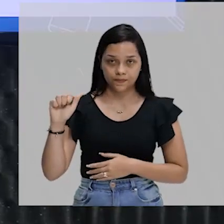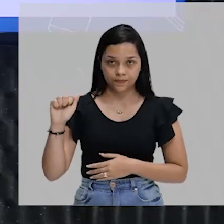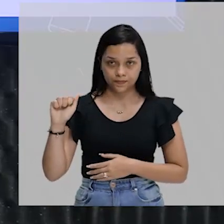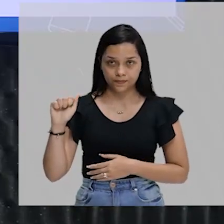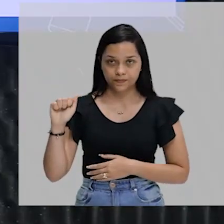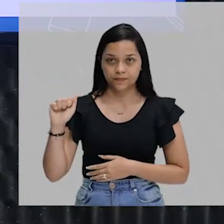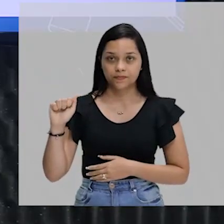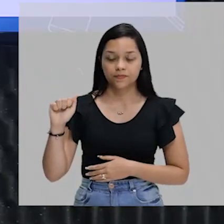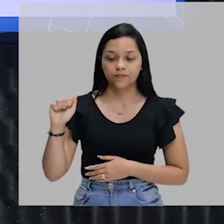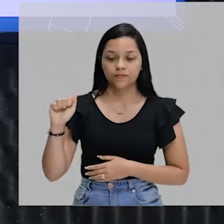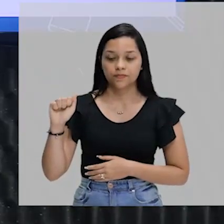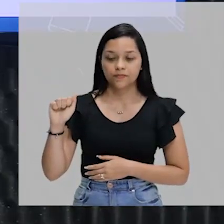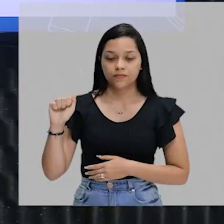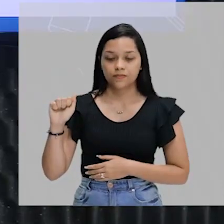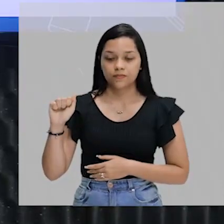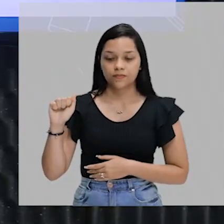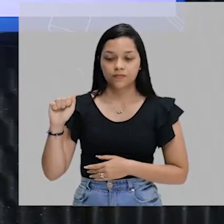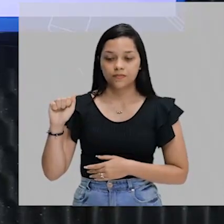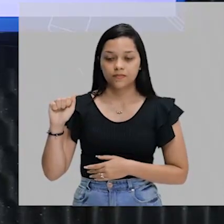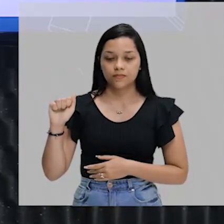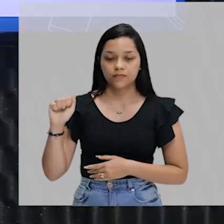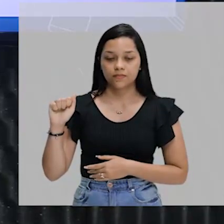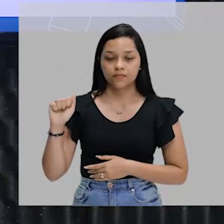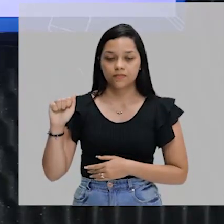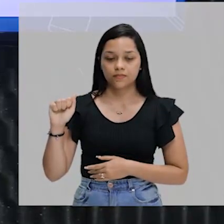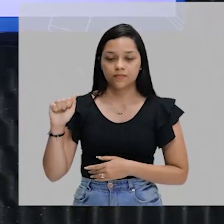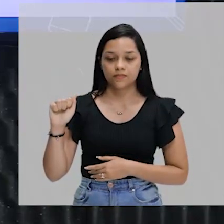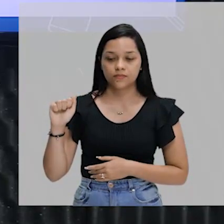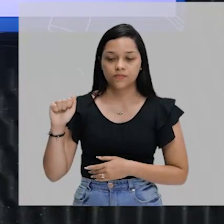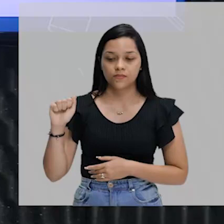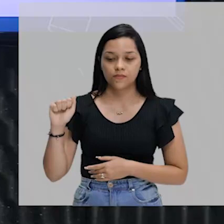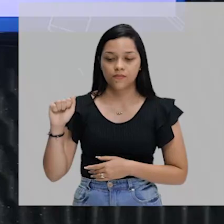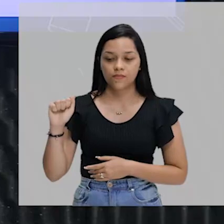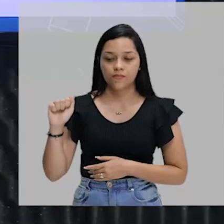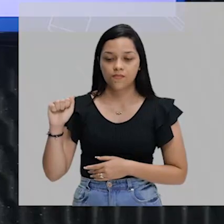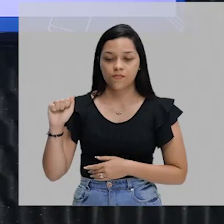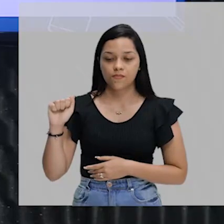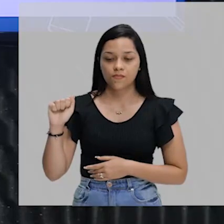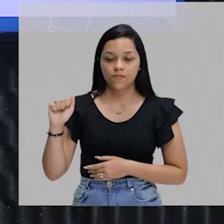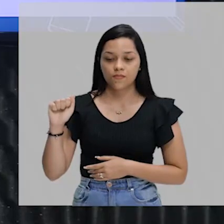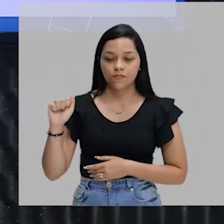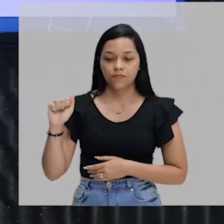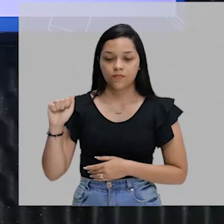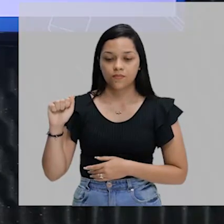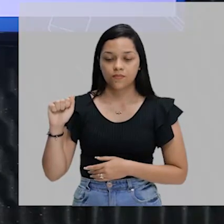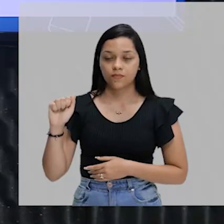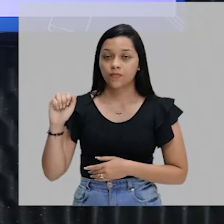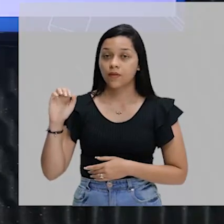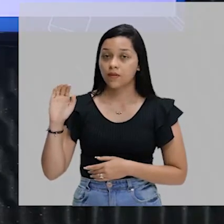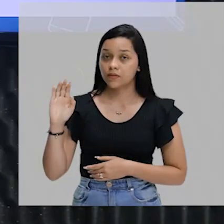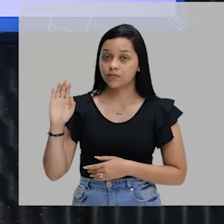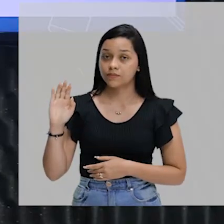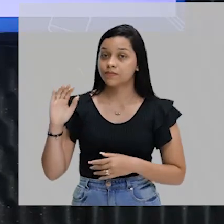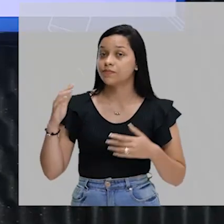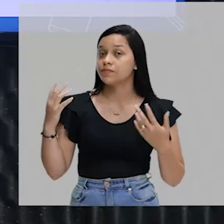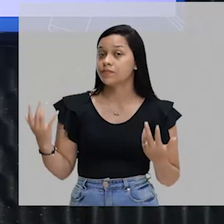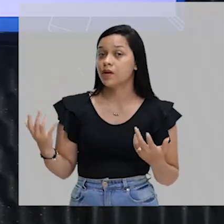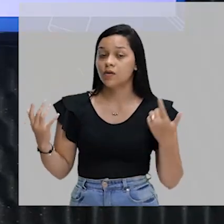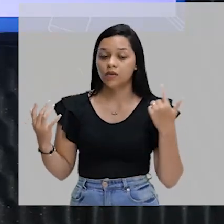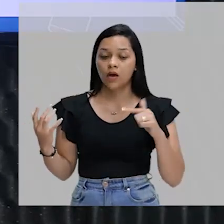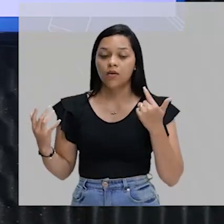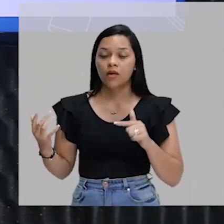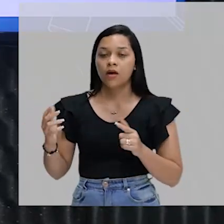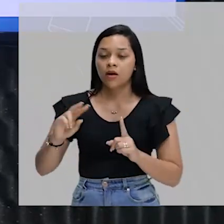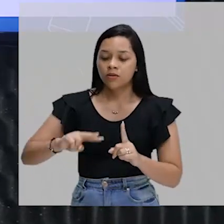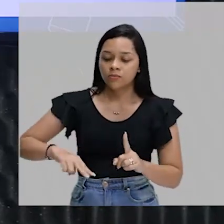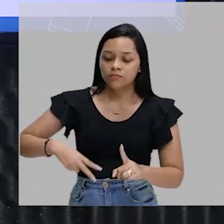em decorrência do incremento do DNA a partir da duplicação do gene transferido. Então, aqui não vai ter